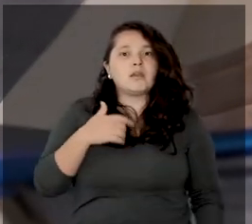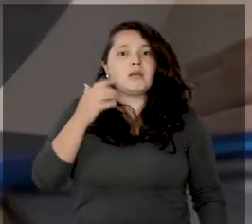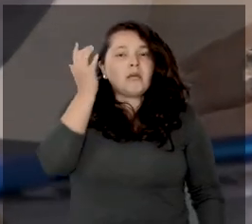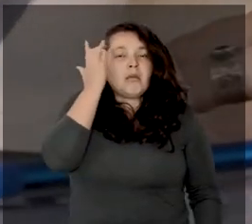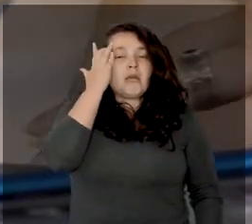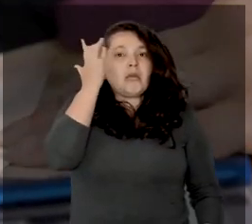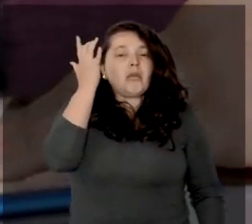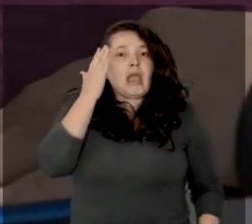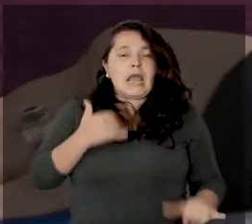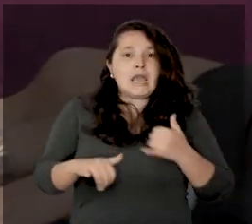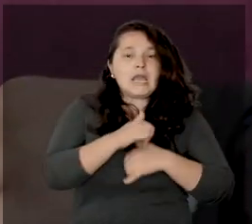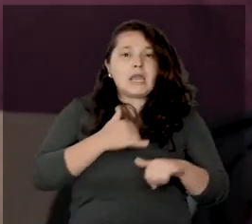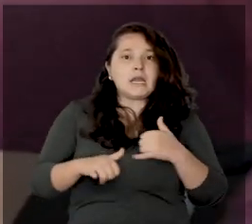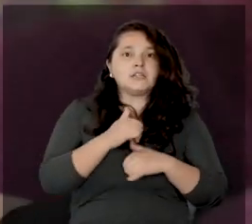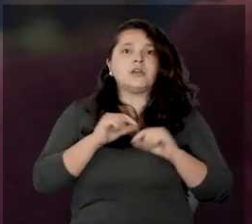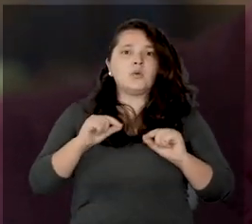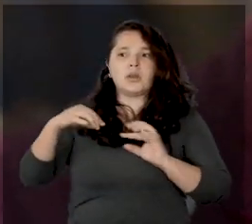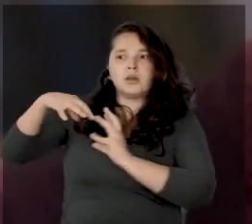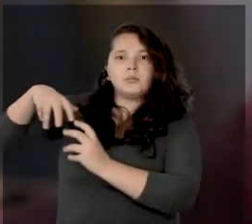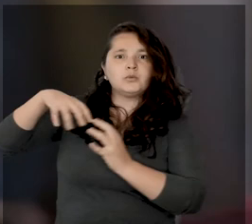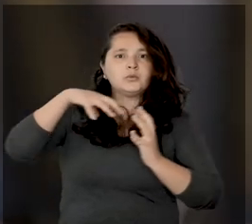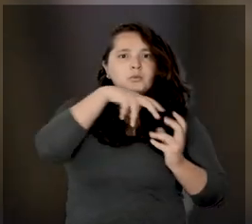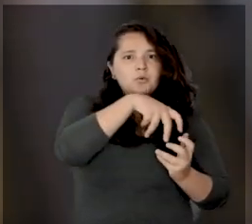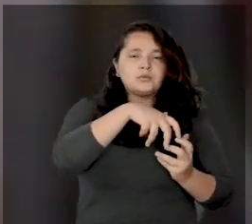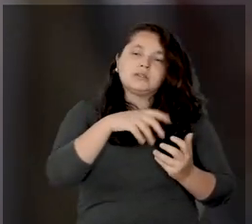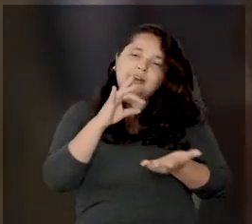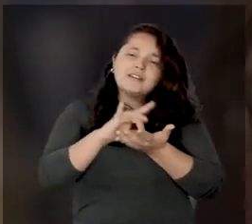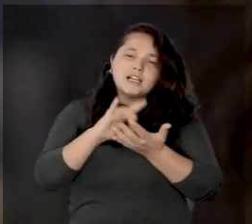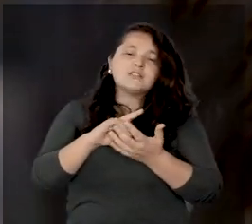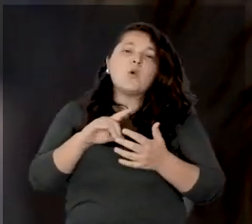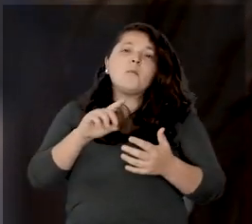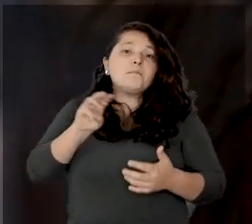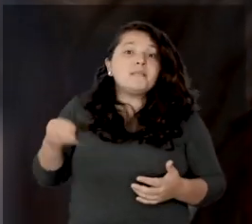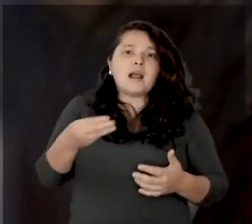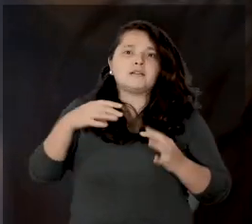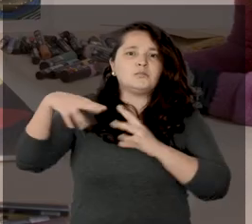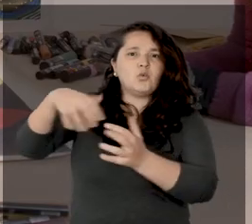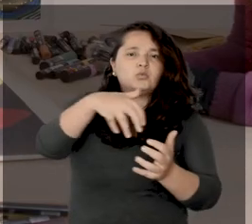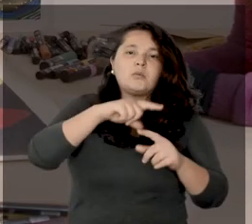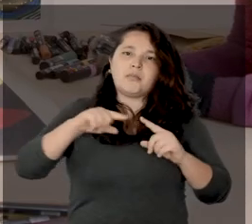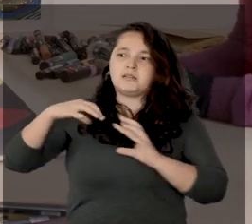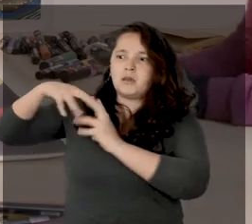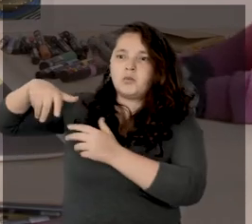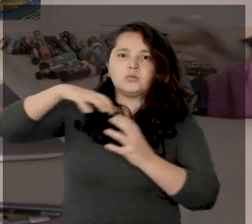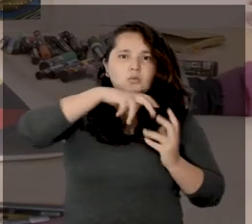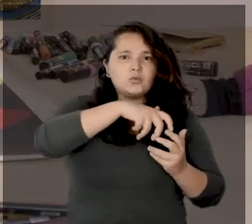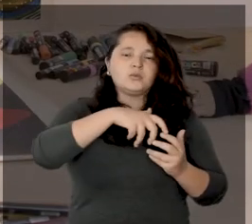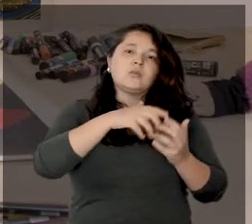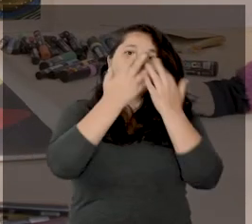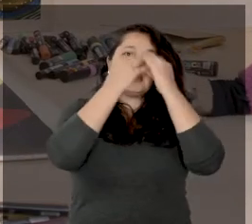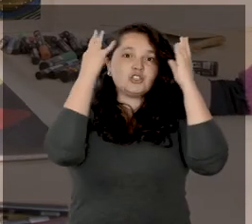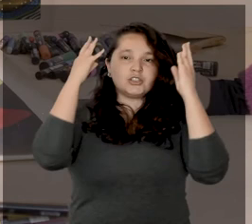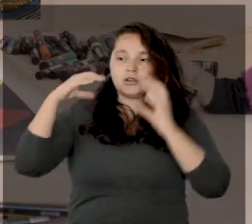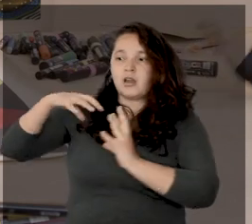fluindo nesses dois mundos básicos, né? Que na verdade são milhares de mundos, mas esses dois que sobressaem, a ideia do mundo indígena e